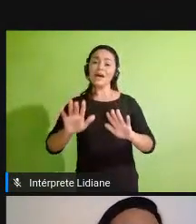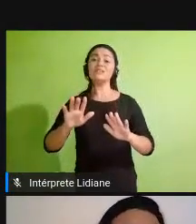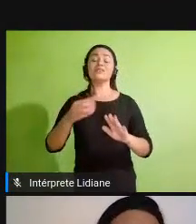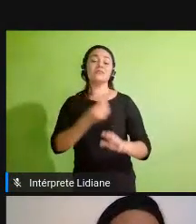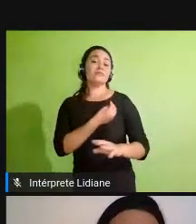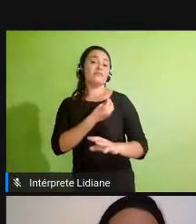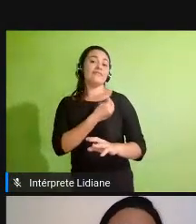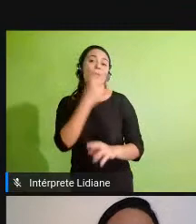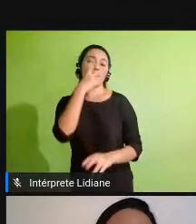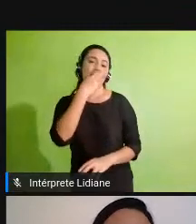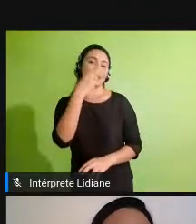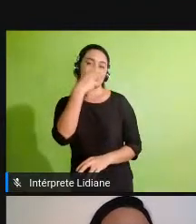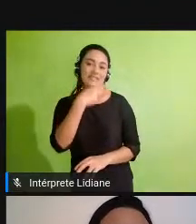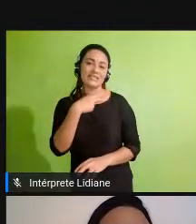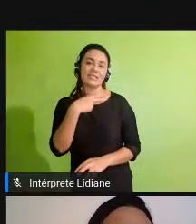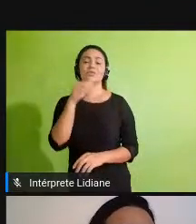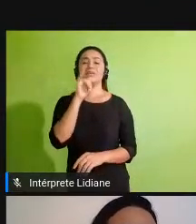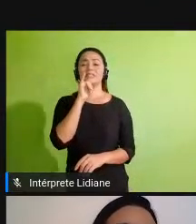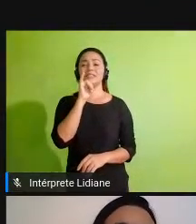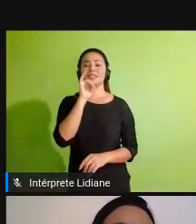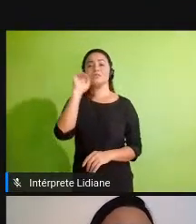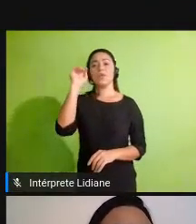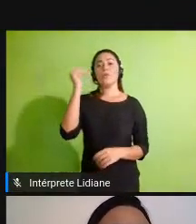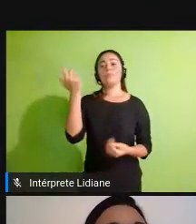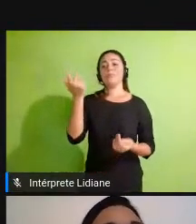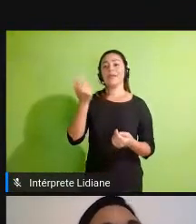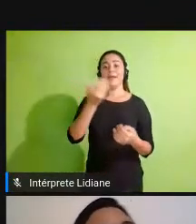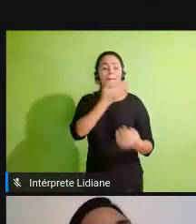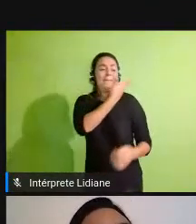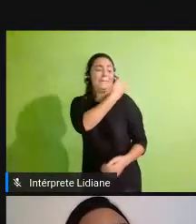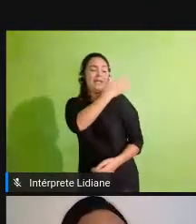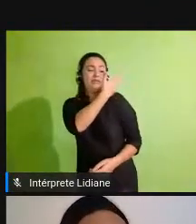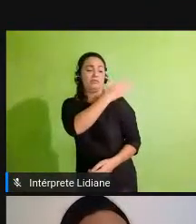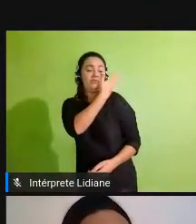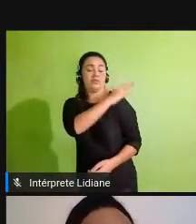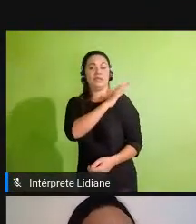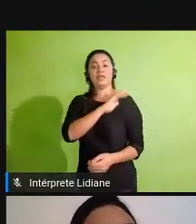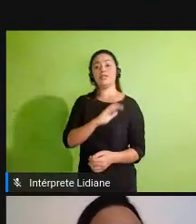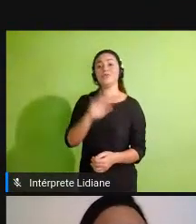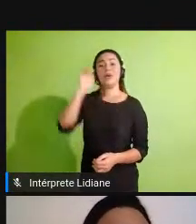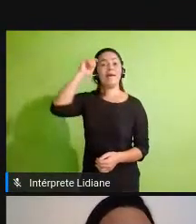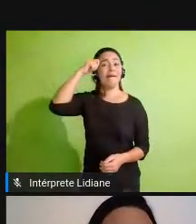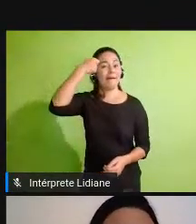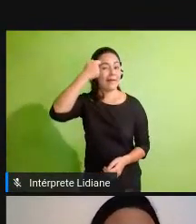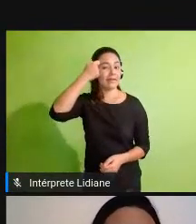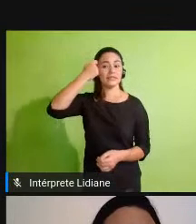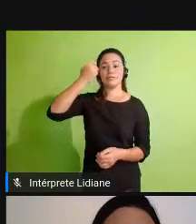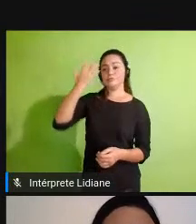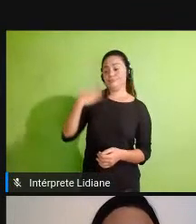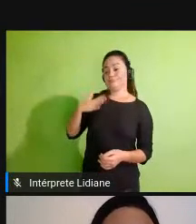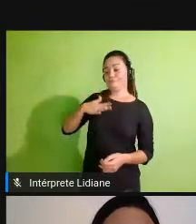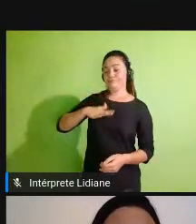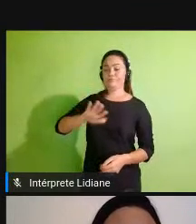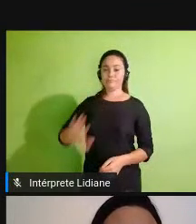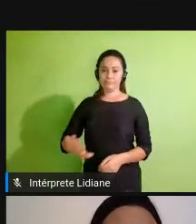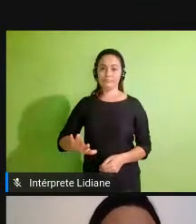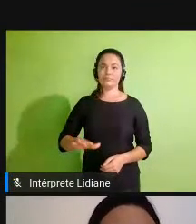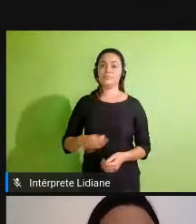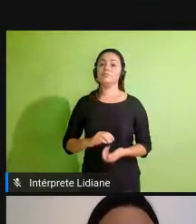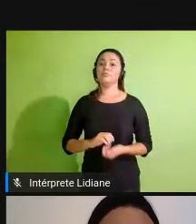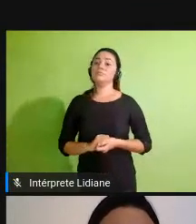de situações de racismo, de situações de preconceitos ao longo da vida, antes do Instituto e também dentro da instituição. Pode